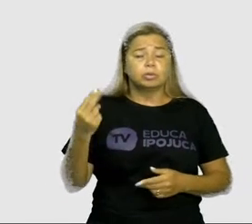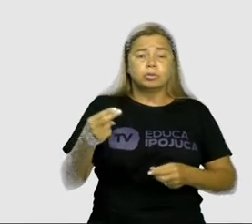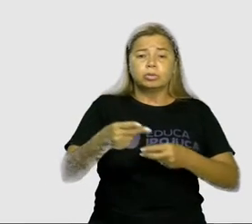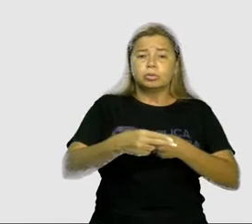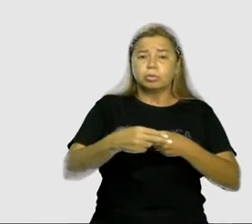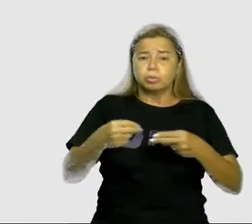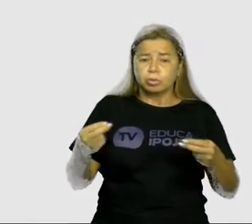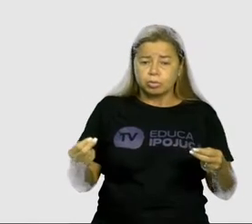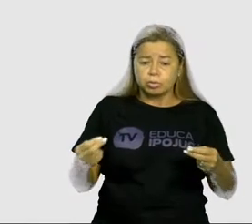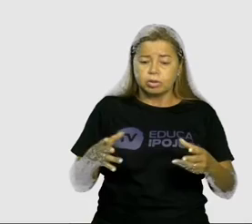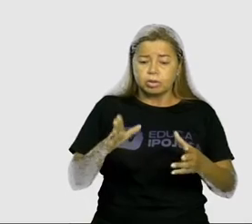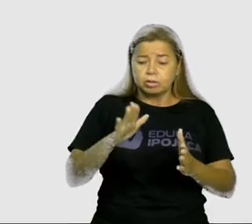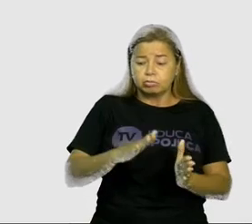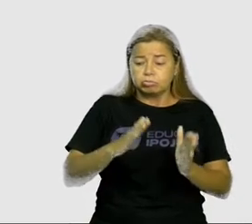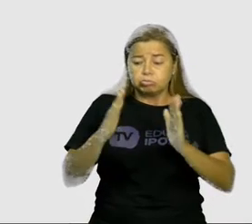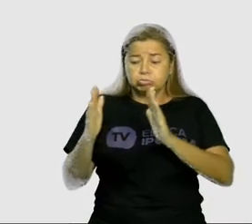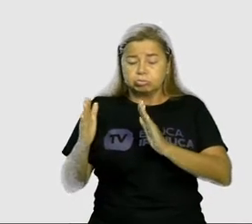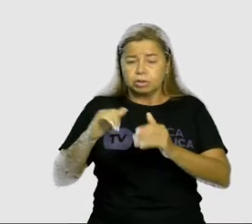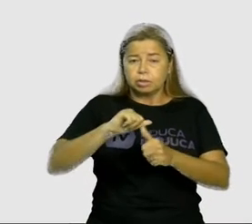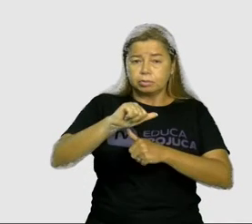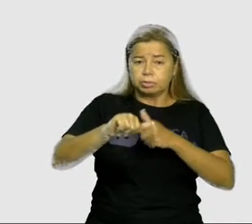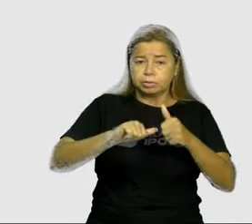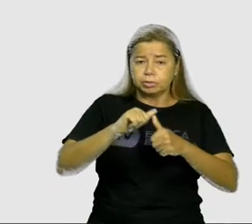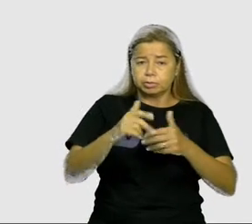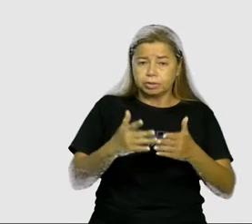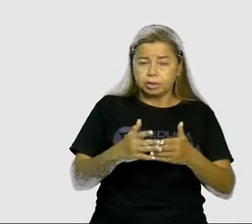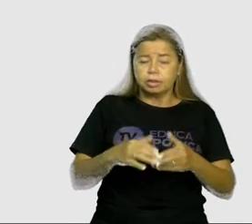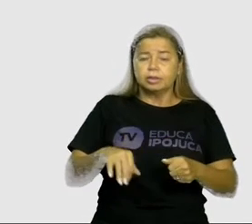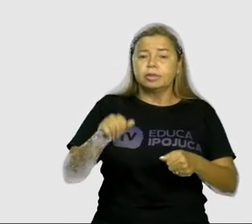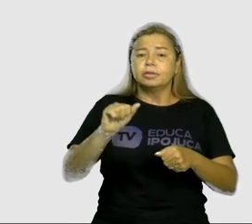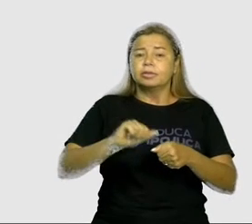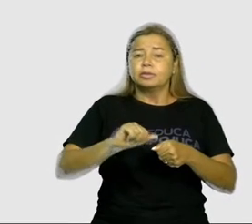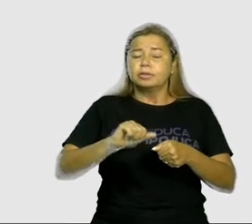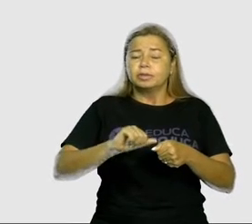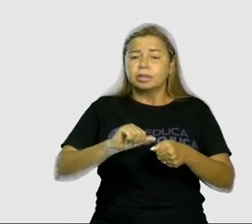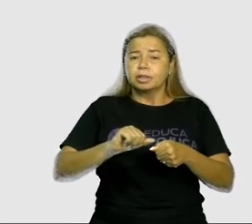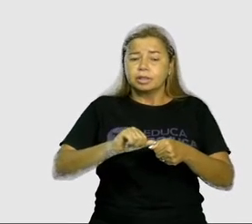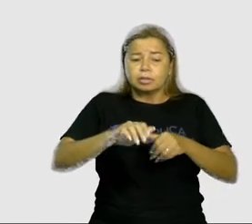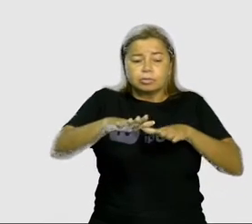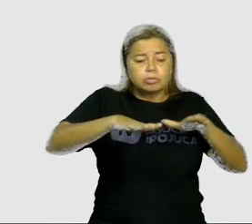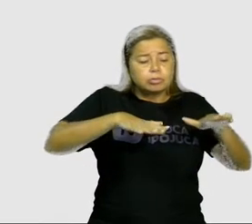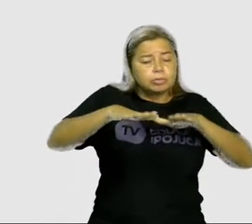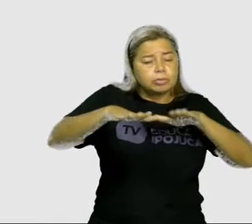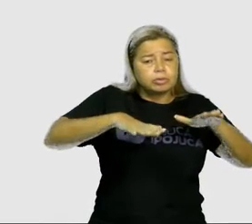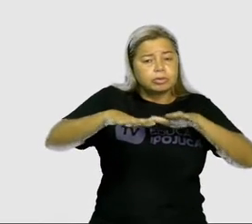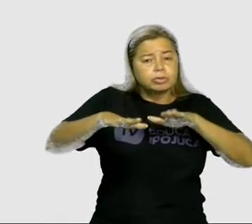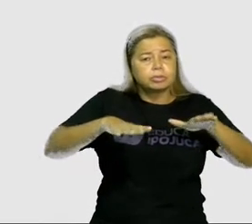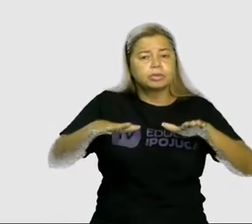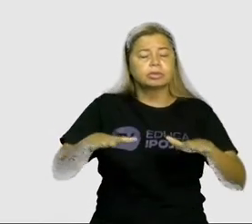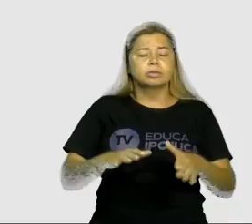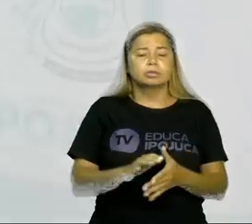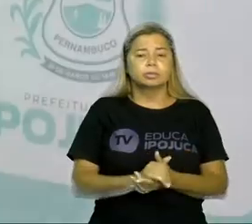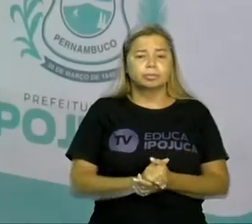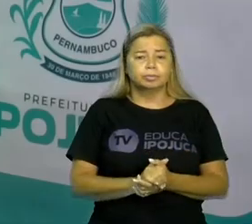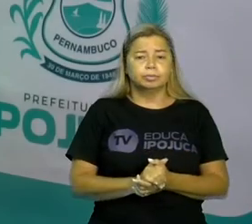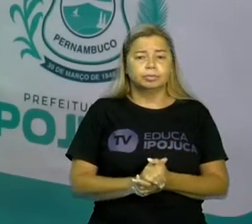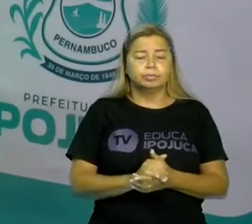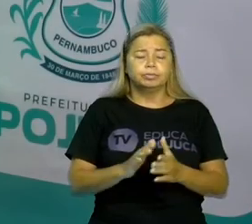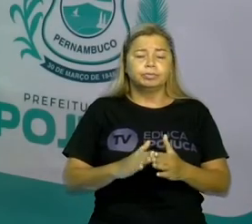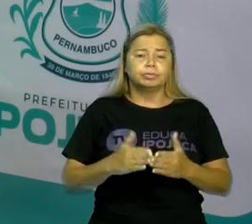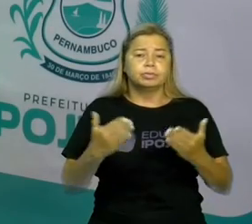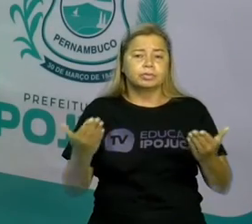determinado lugar para outro também estamos fazendo a movimentação são